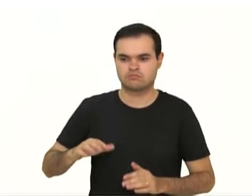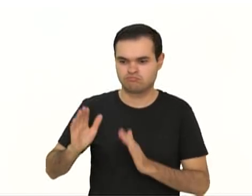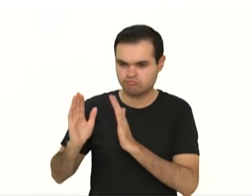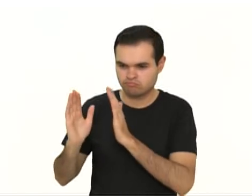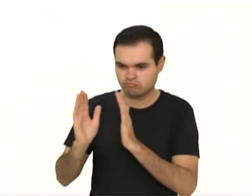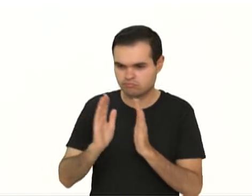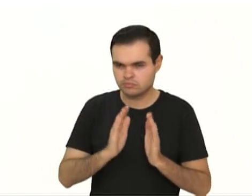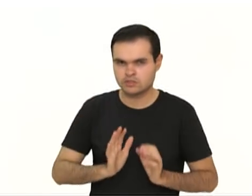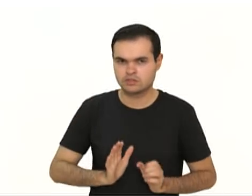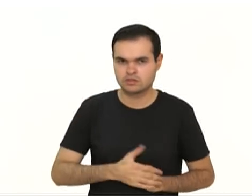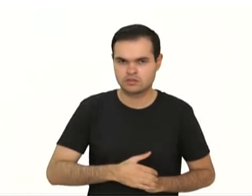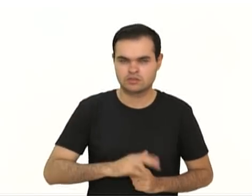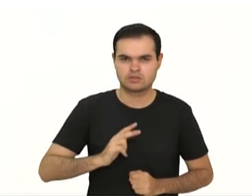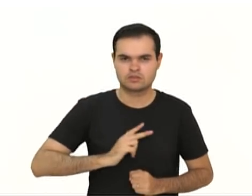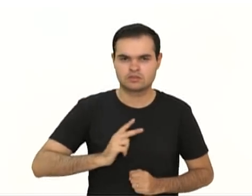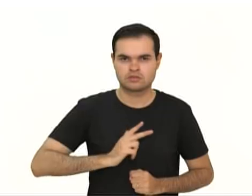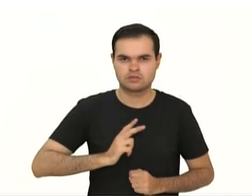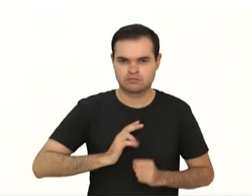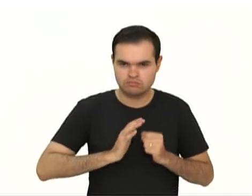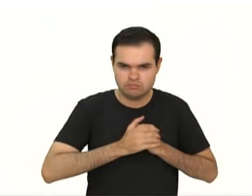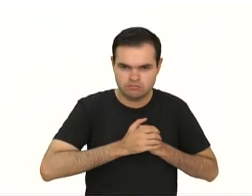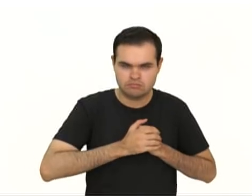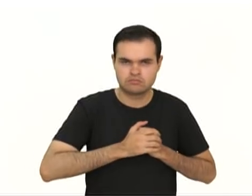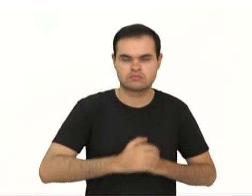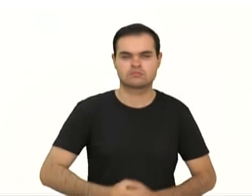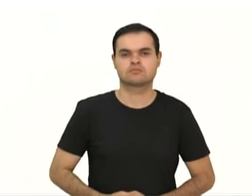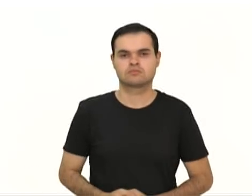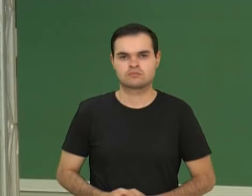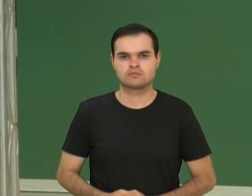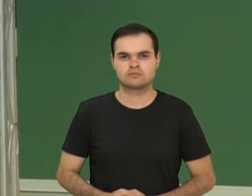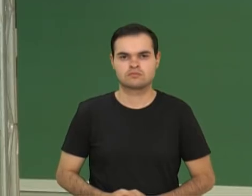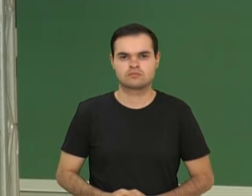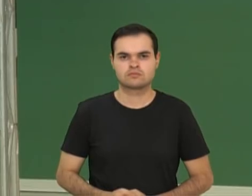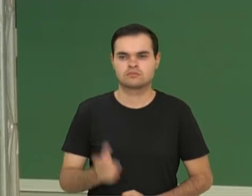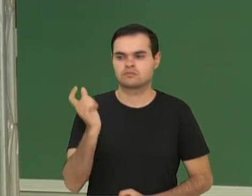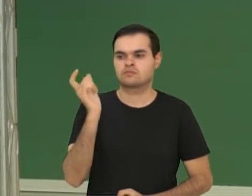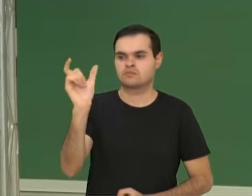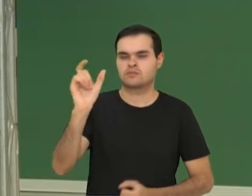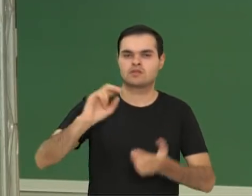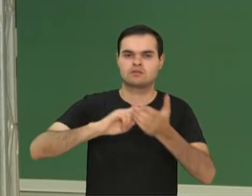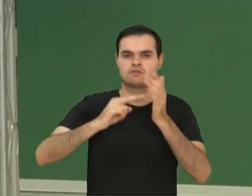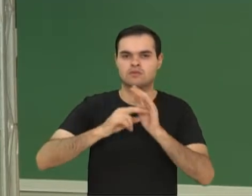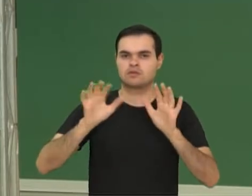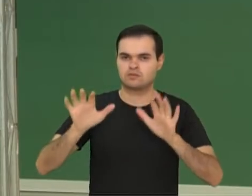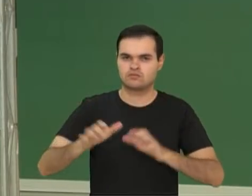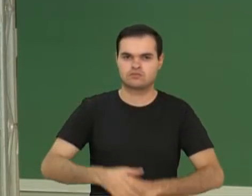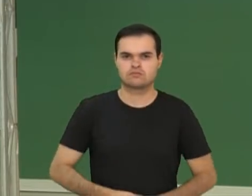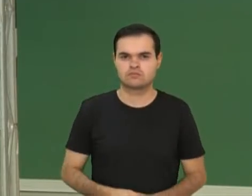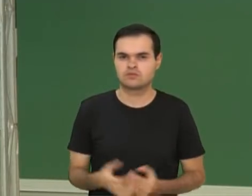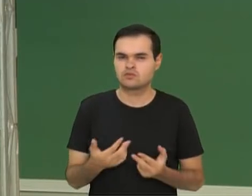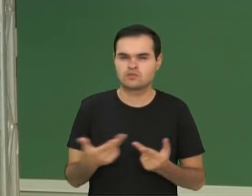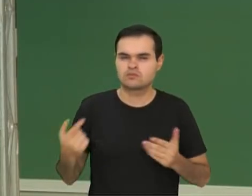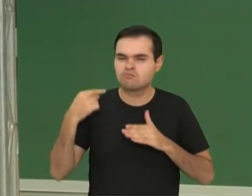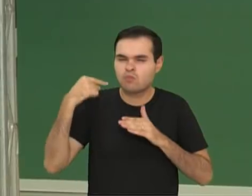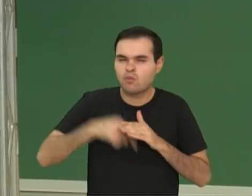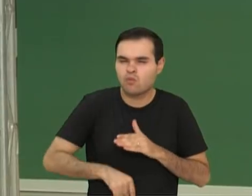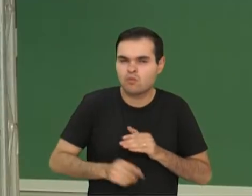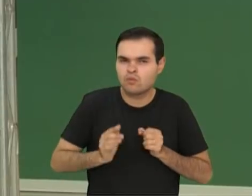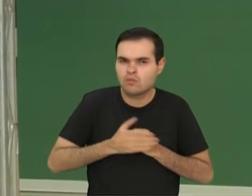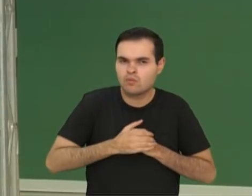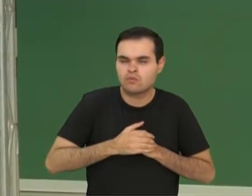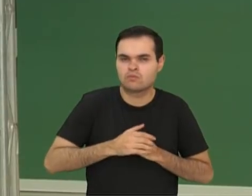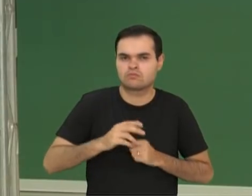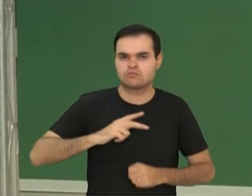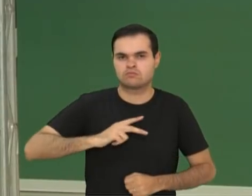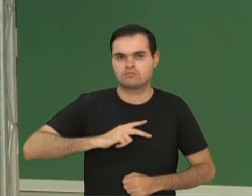e ou íntimas da vida pessoal. Então, quando ele cita essa palavra, ele está se referindo a isso, as coisas mais íntimas, mais